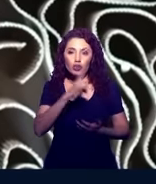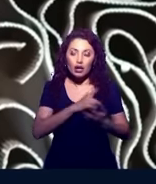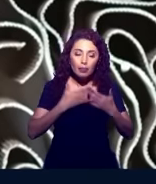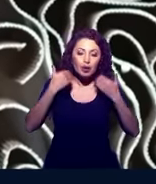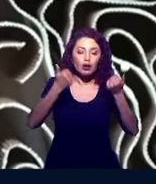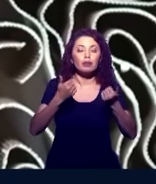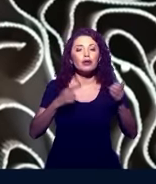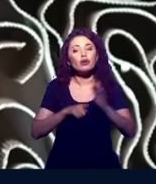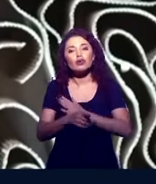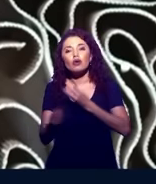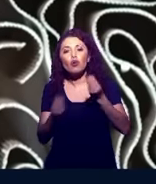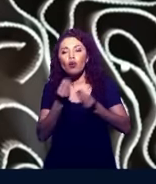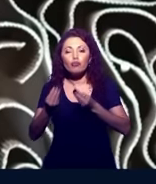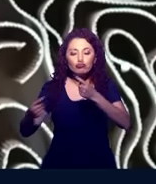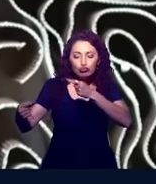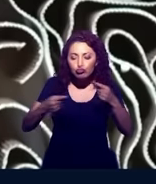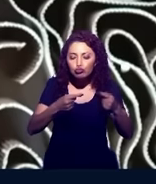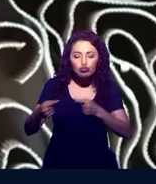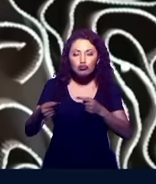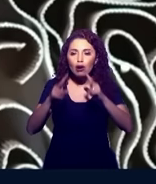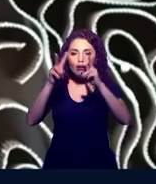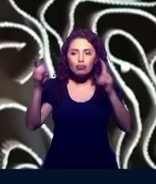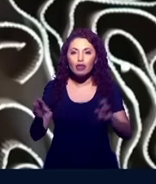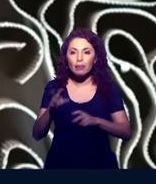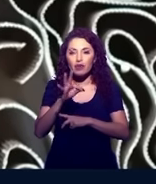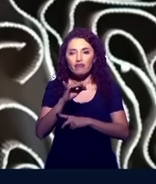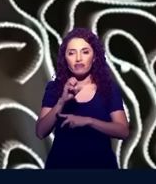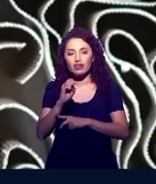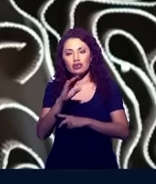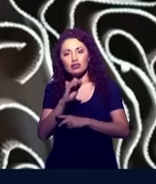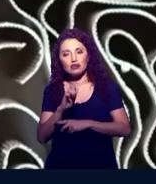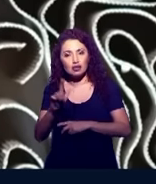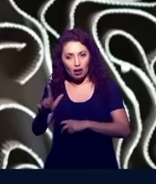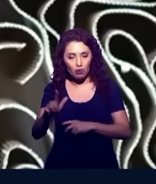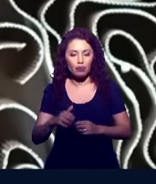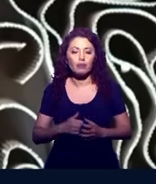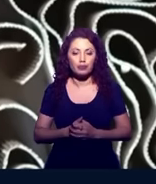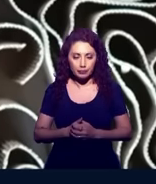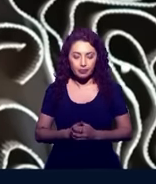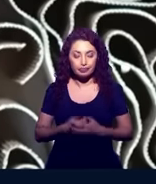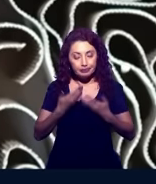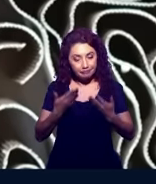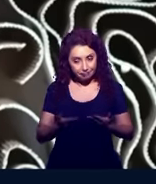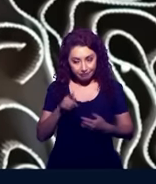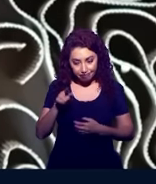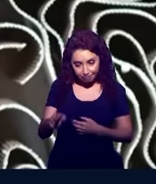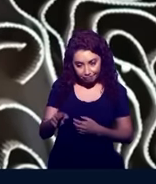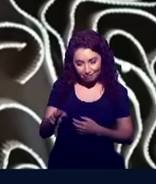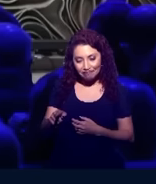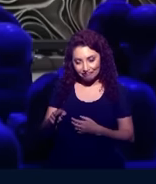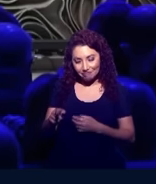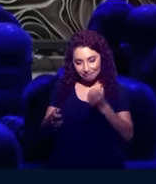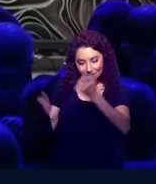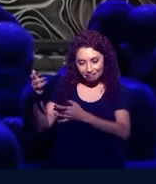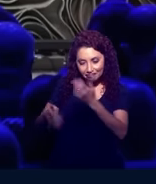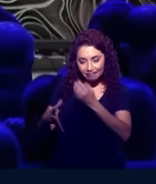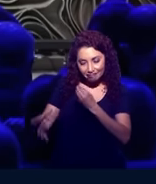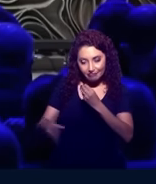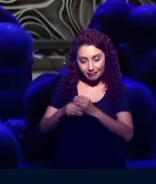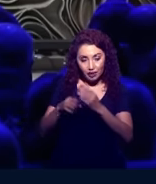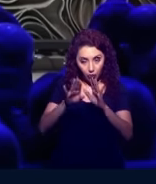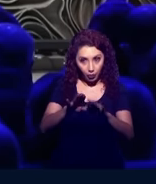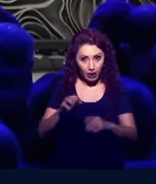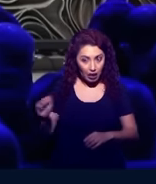fiscal mas só fazendo uma um complemento a suas observações a inflação do ano